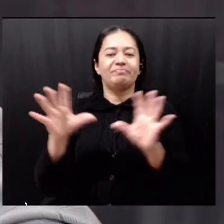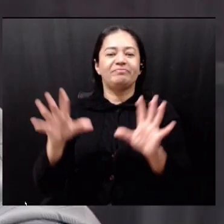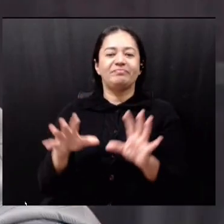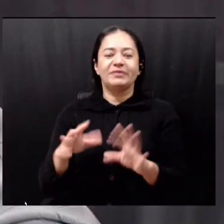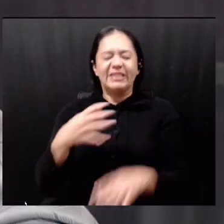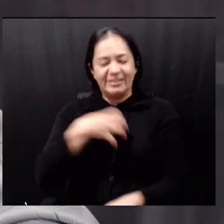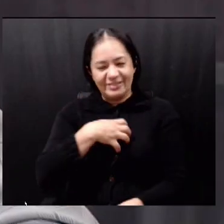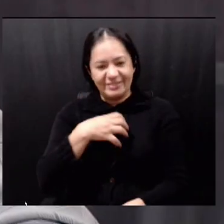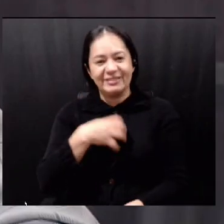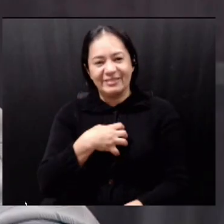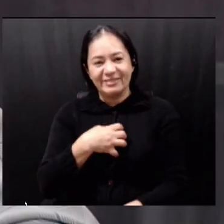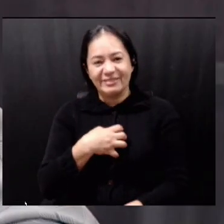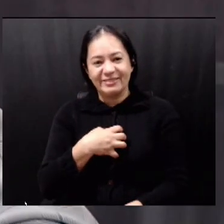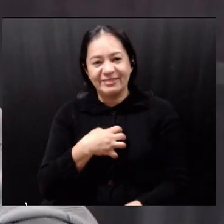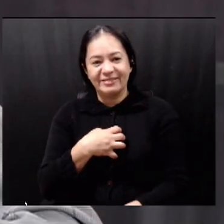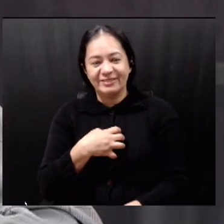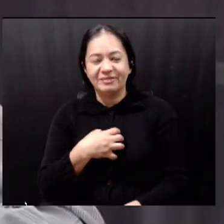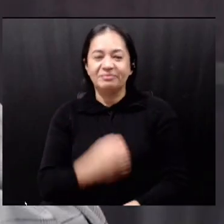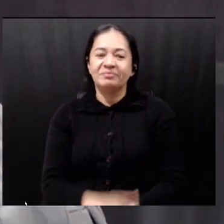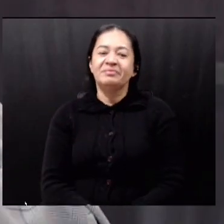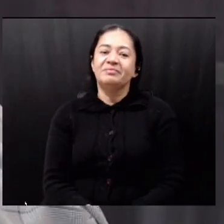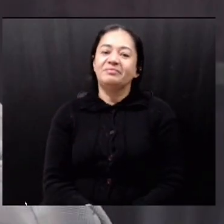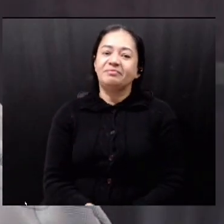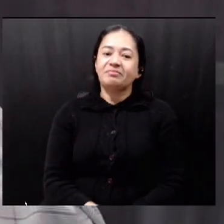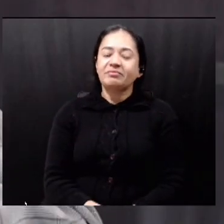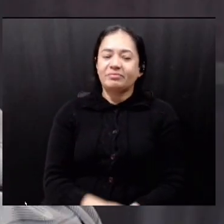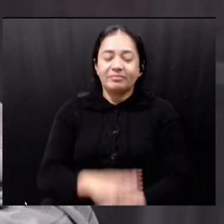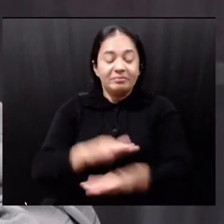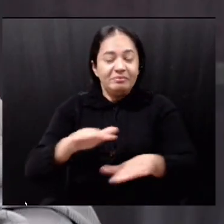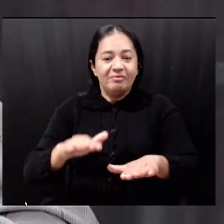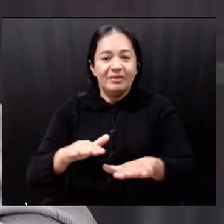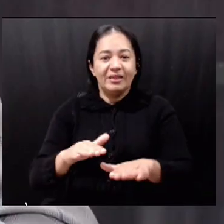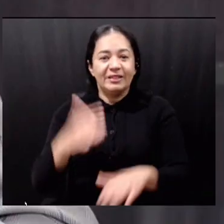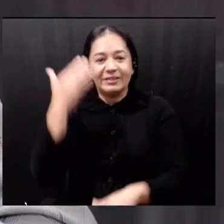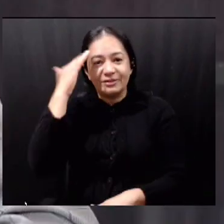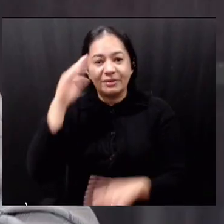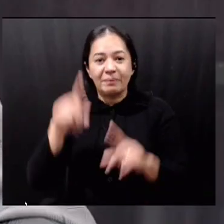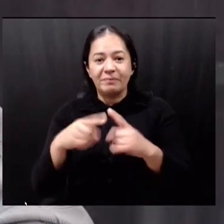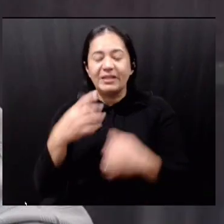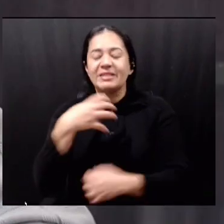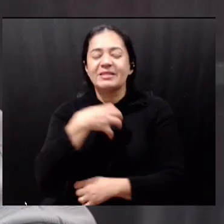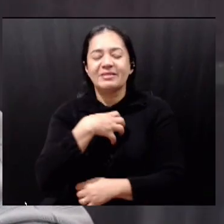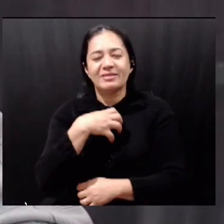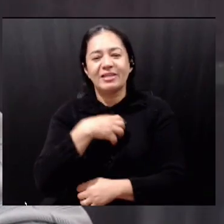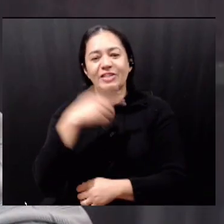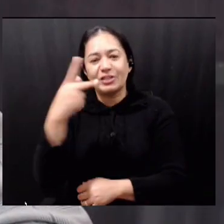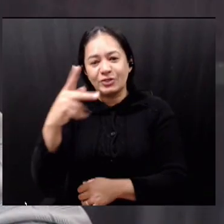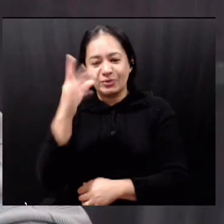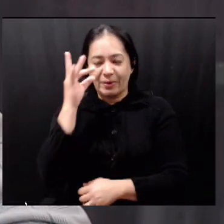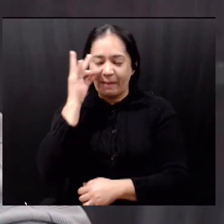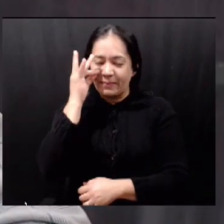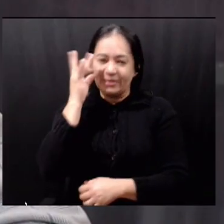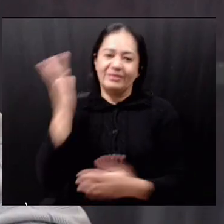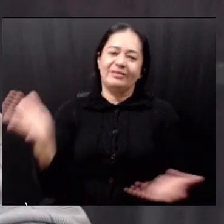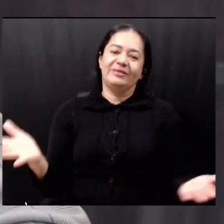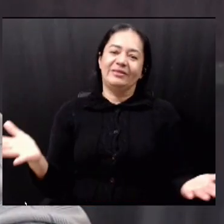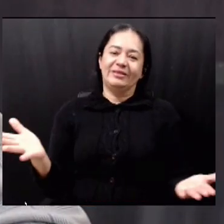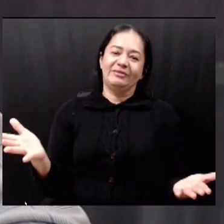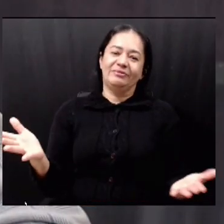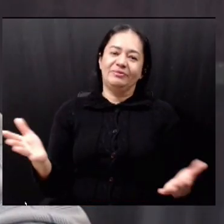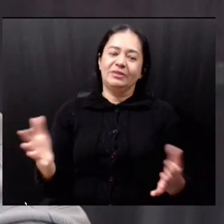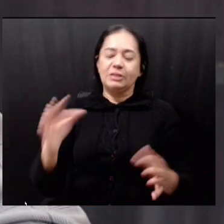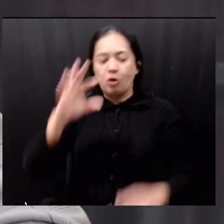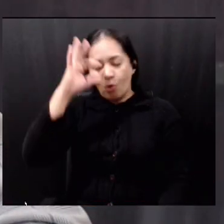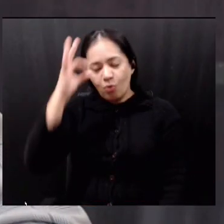trouxe muito sobre isso também, né, Bia? Talvez ele não entenda ali totalmente, mas ele vai sentir aquela presença sua, né? Então, com certeza, a